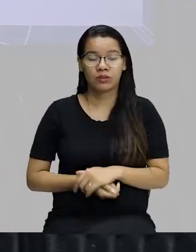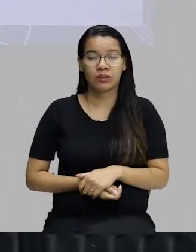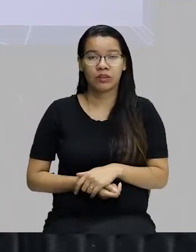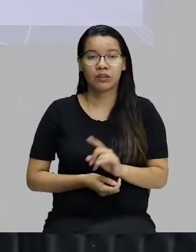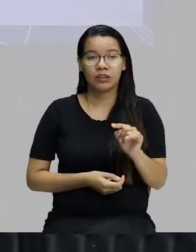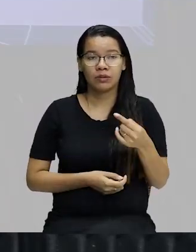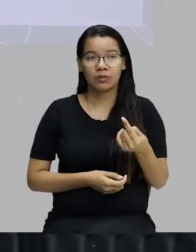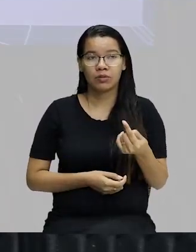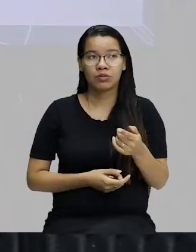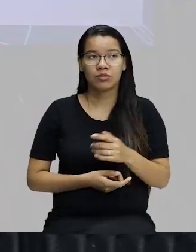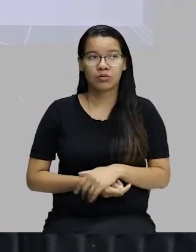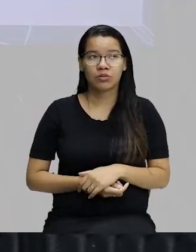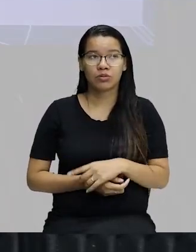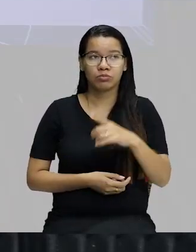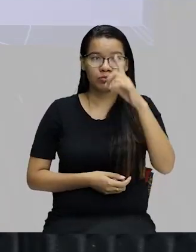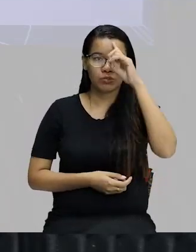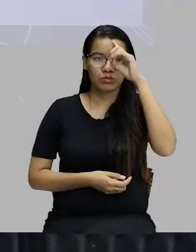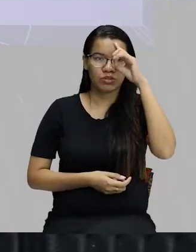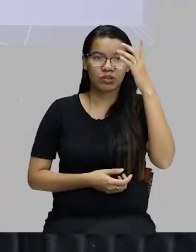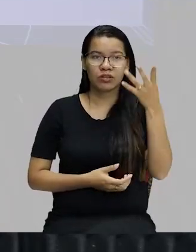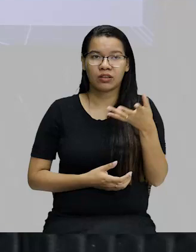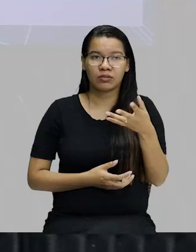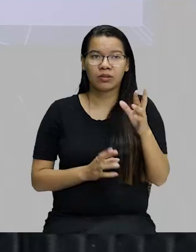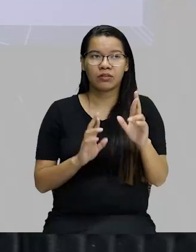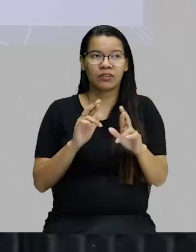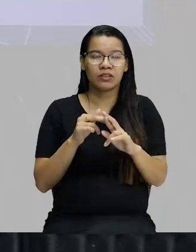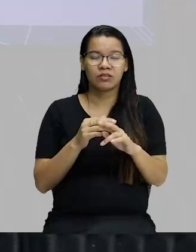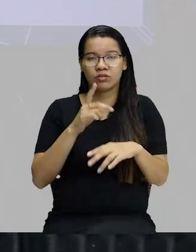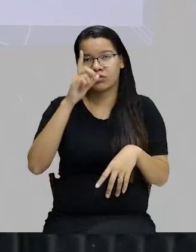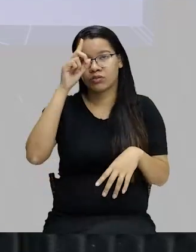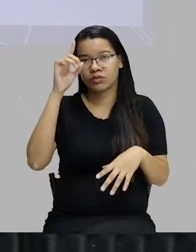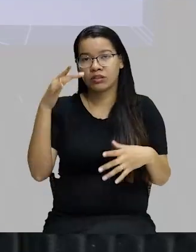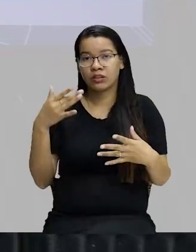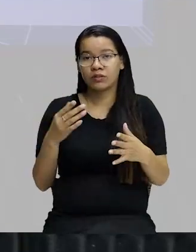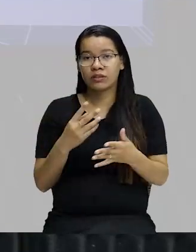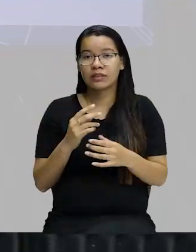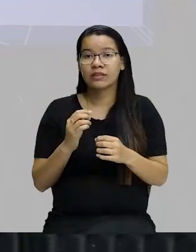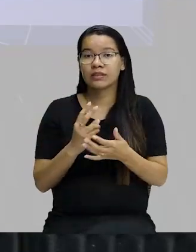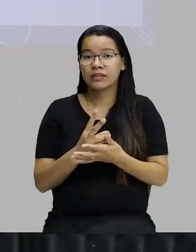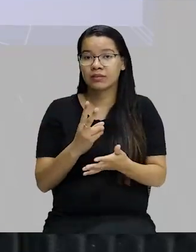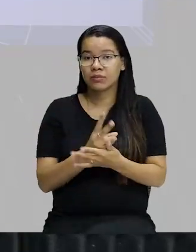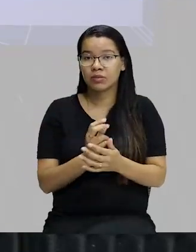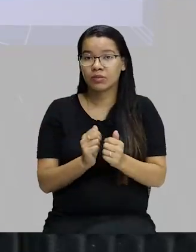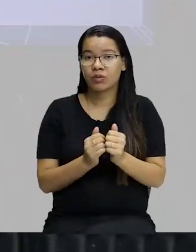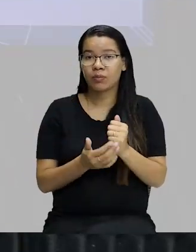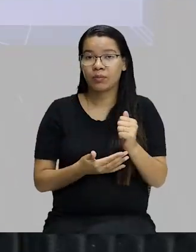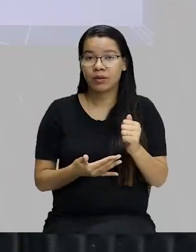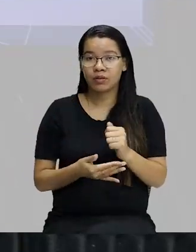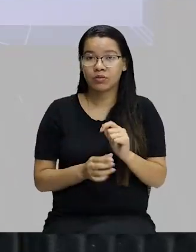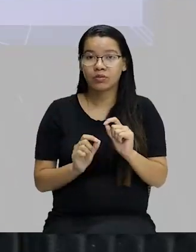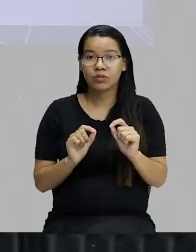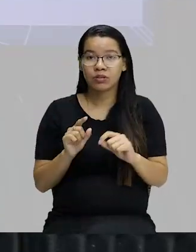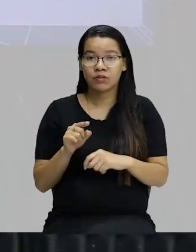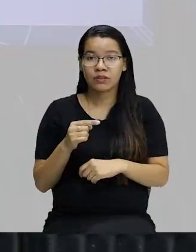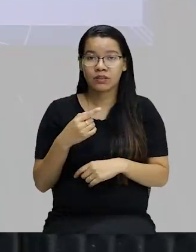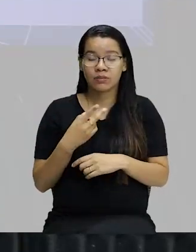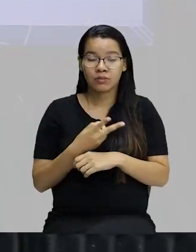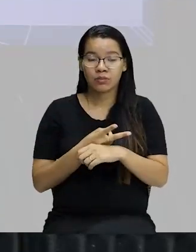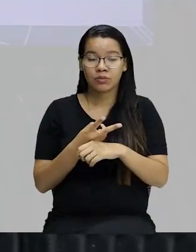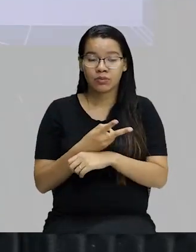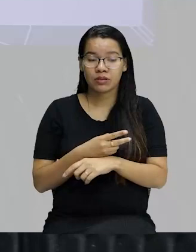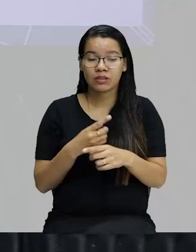eu vou procurar o nome de uma referência de uma data. Então, é sempre com base no que você está procurando. E sempre a localização